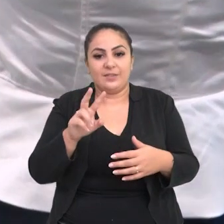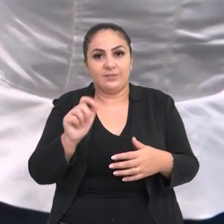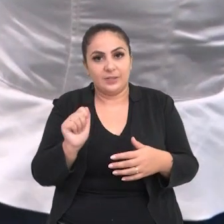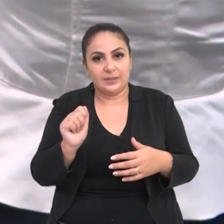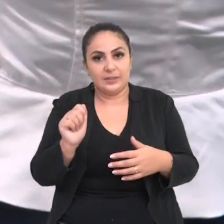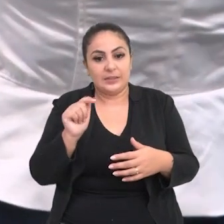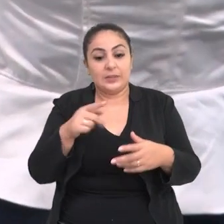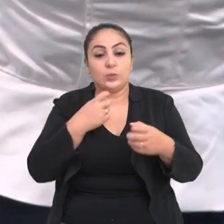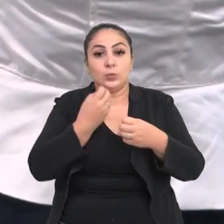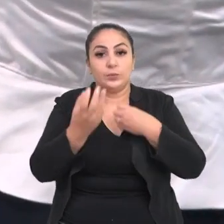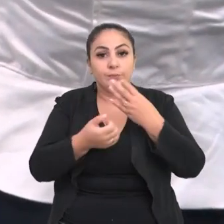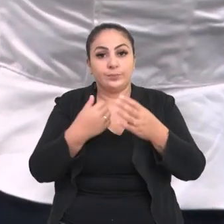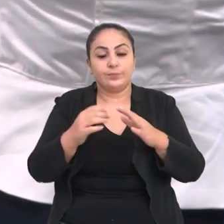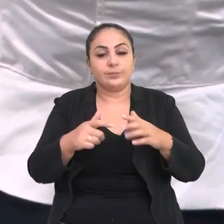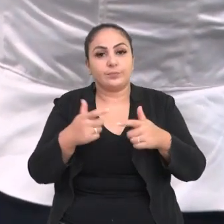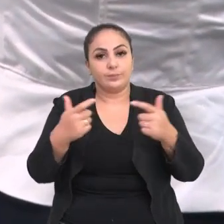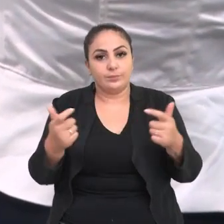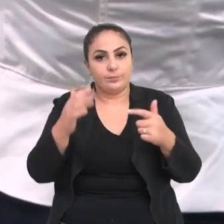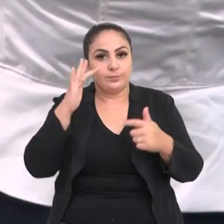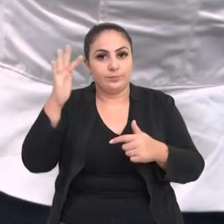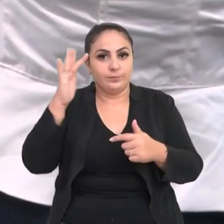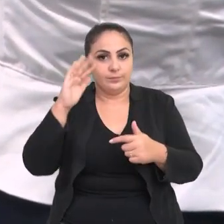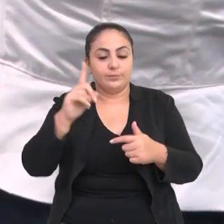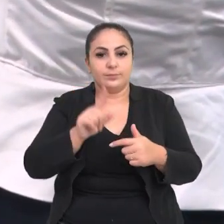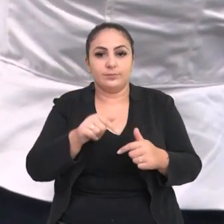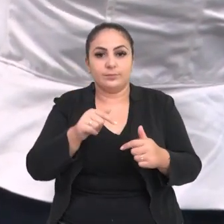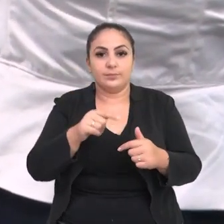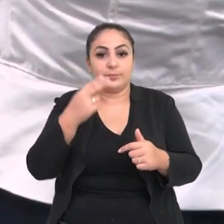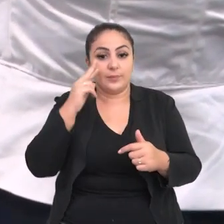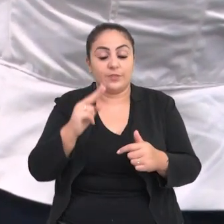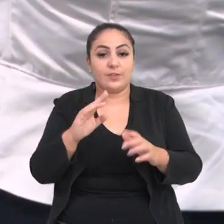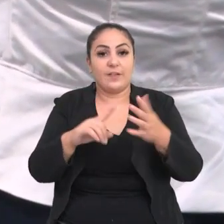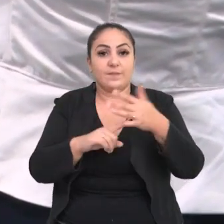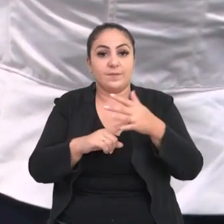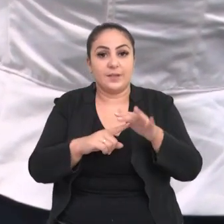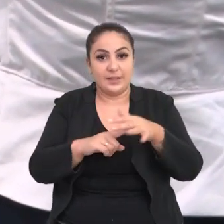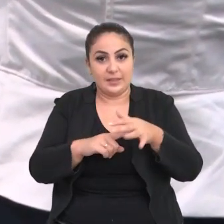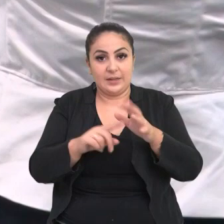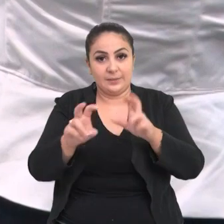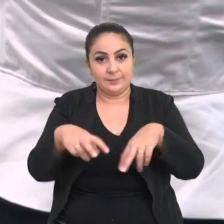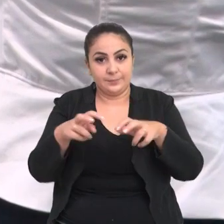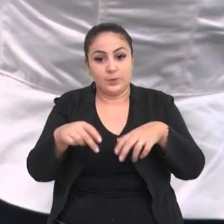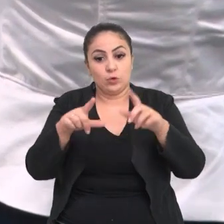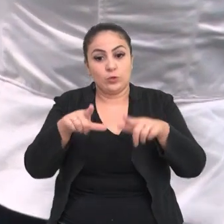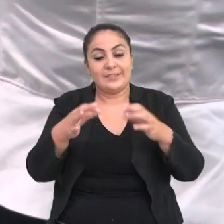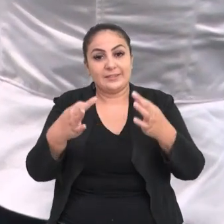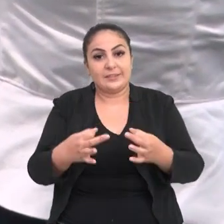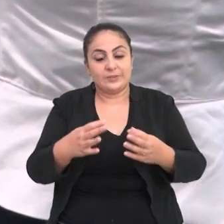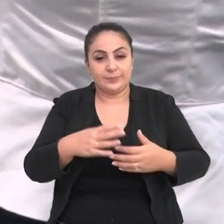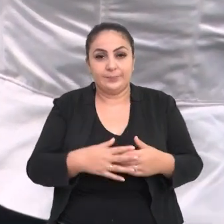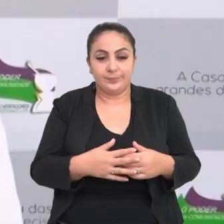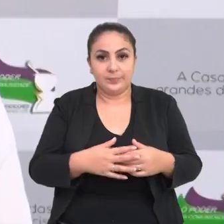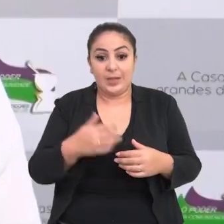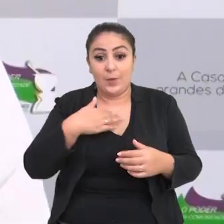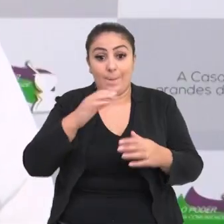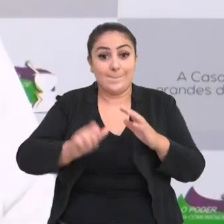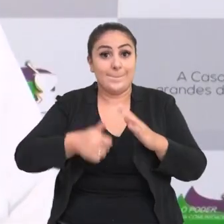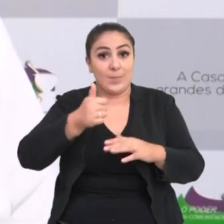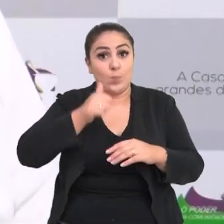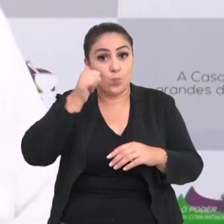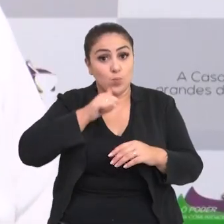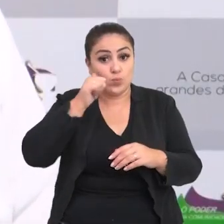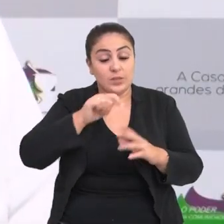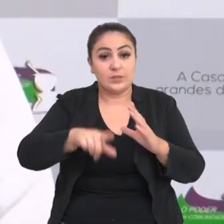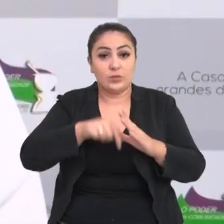Eva Lorenzato contou que um dos seus maiores sonhos era ver a Feira do Produtor em um local adequado. Eu fui a